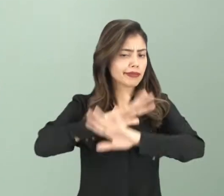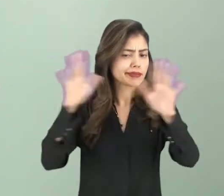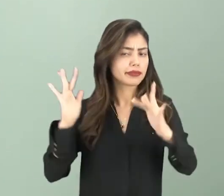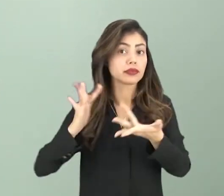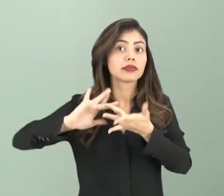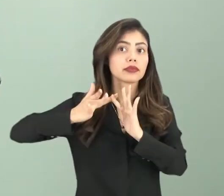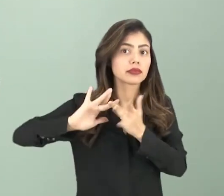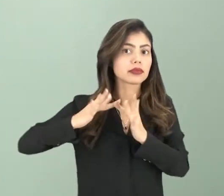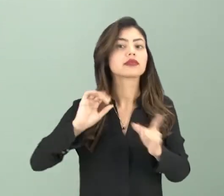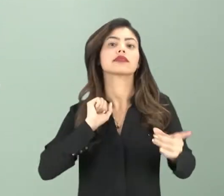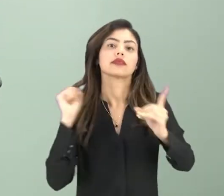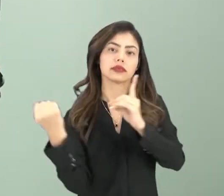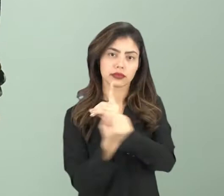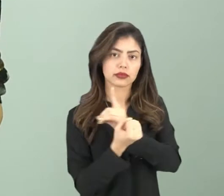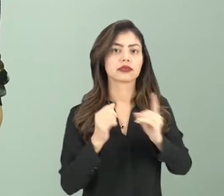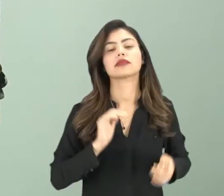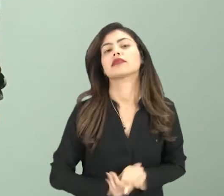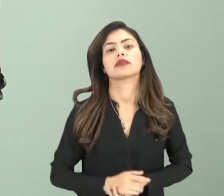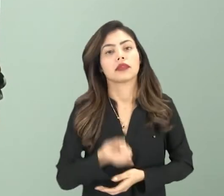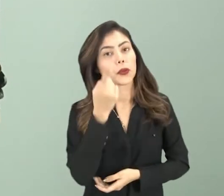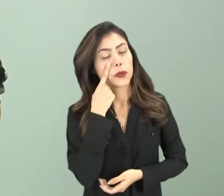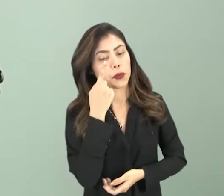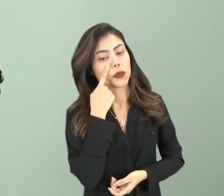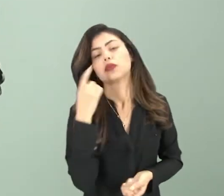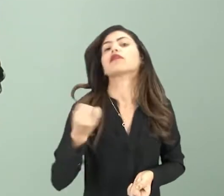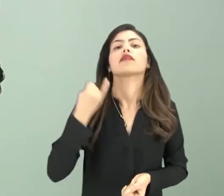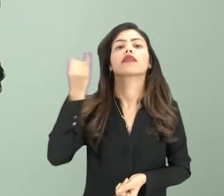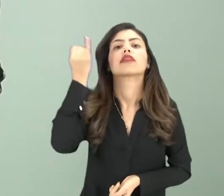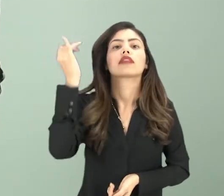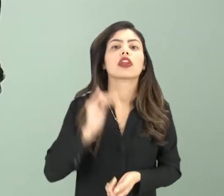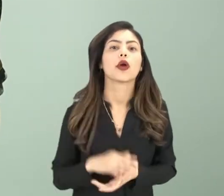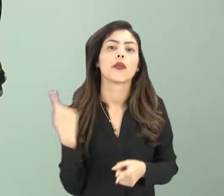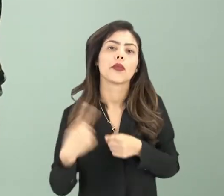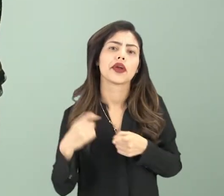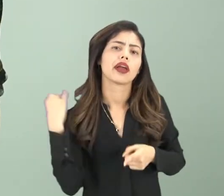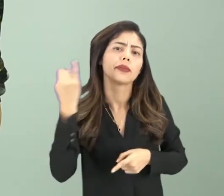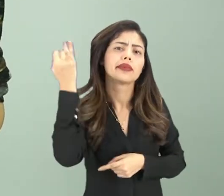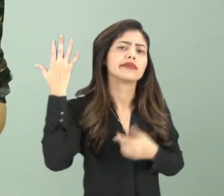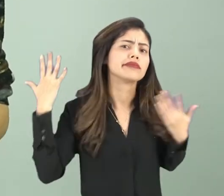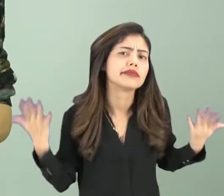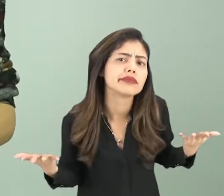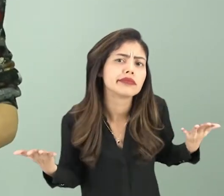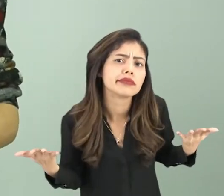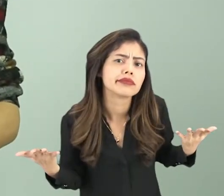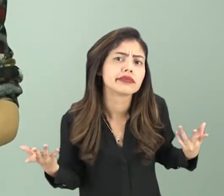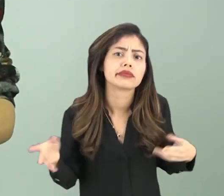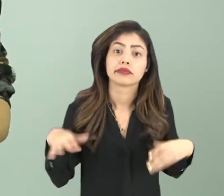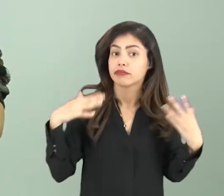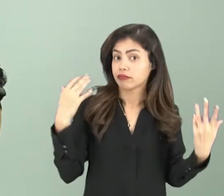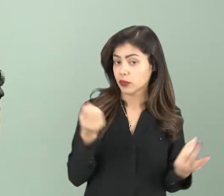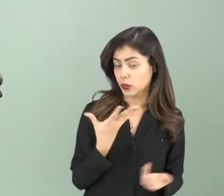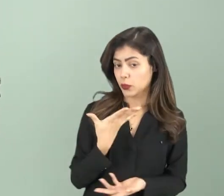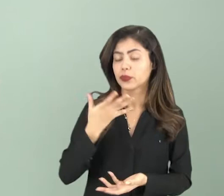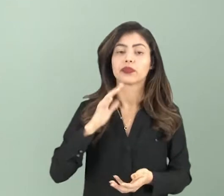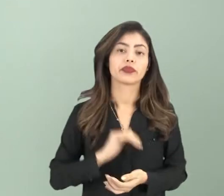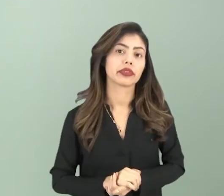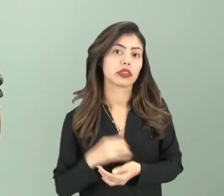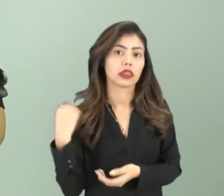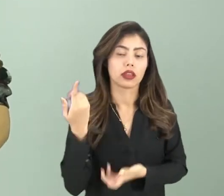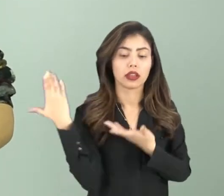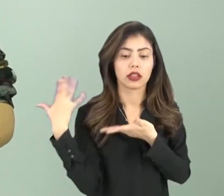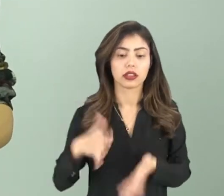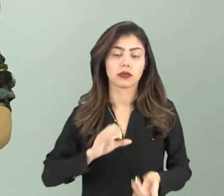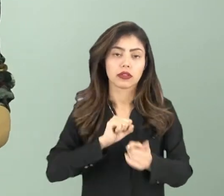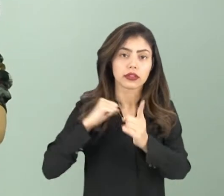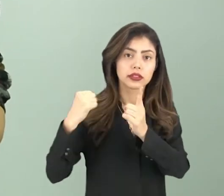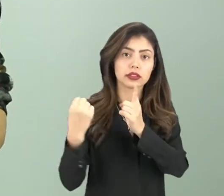a sociedade. E vejam que coisa importante. Por que isso é importante, professora? Bom, gente, nós nascemos numa